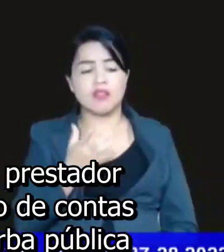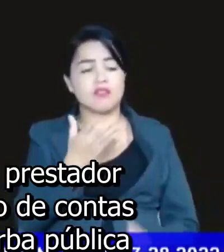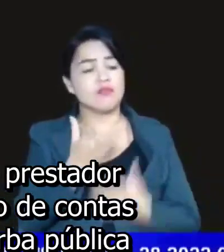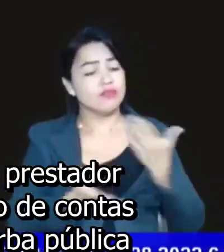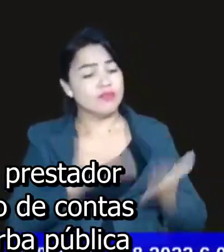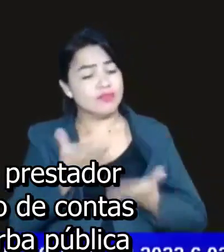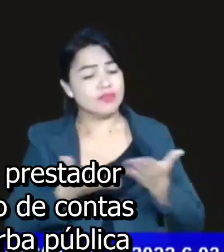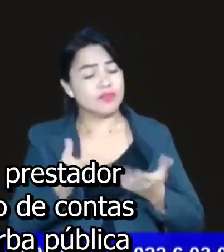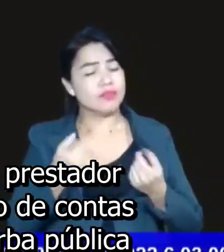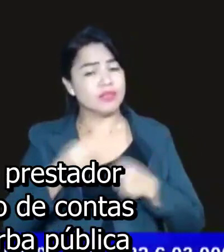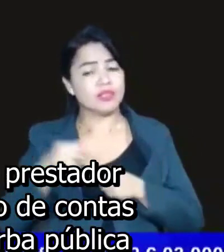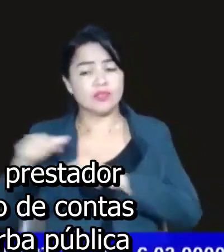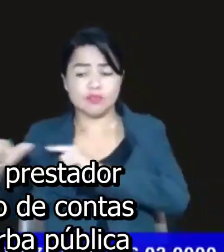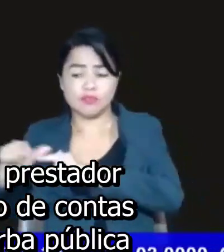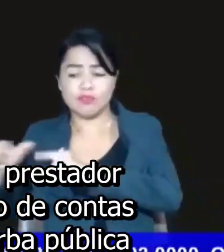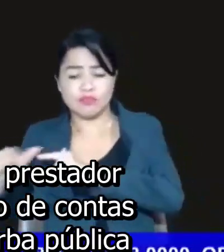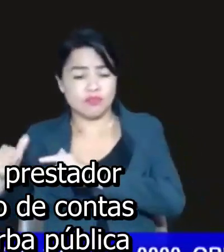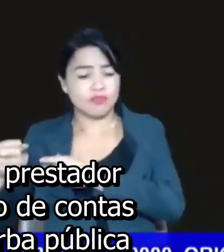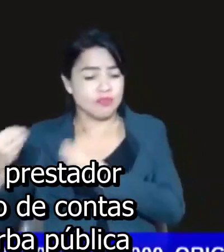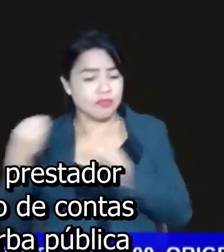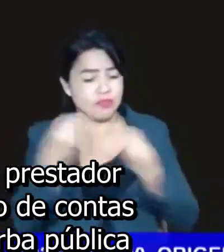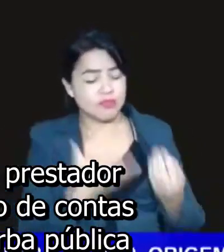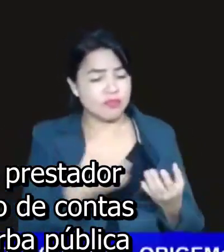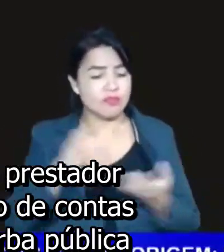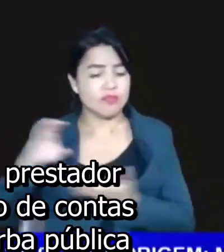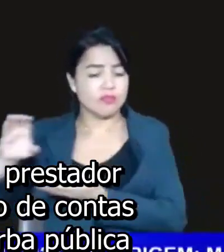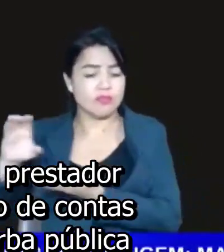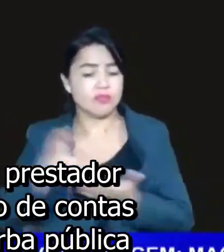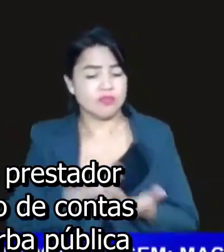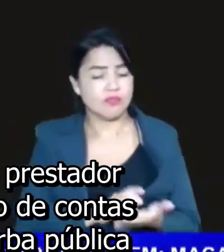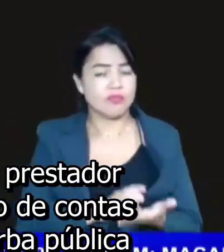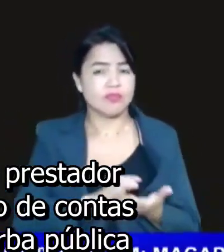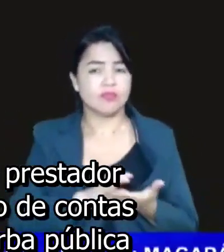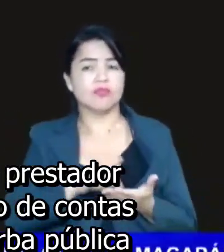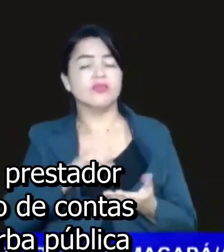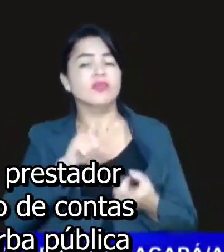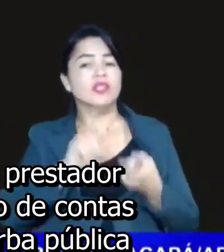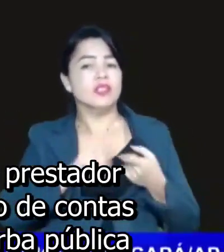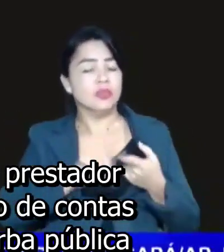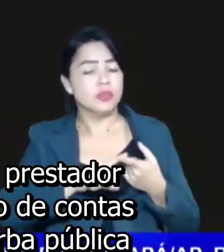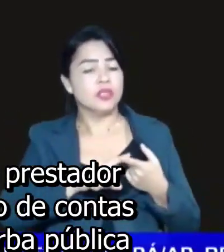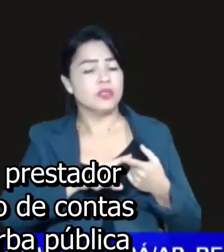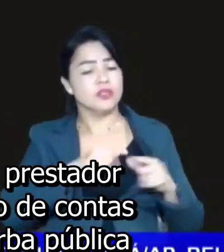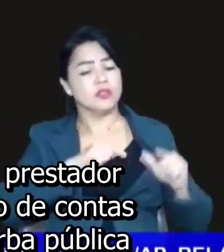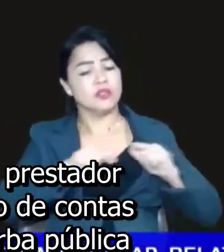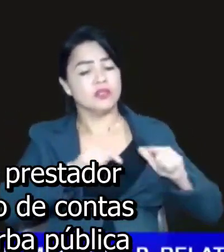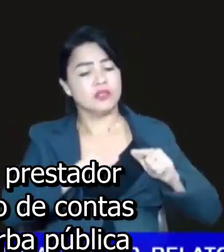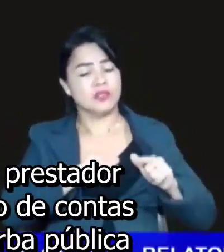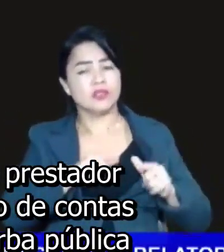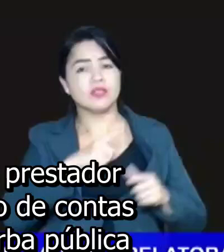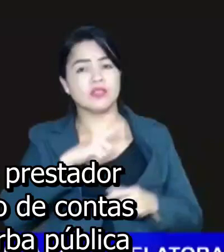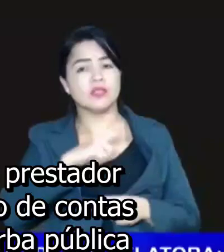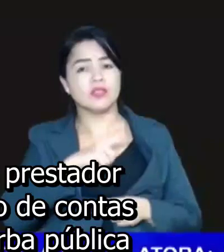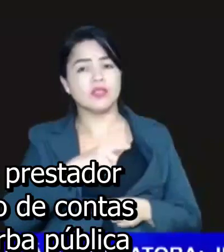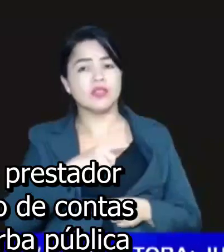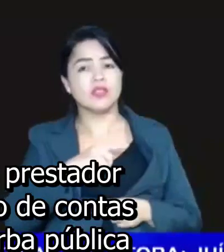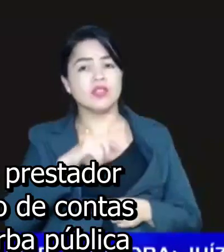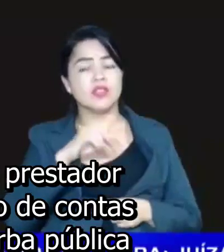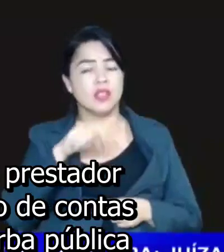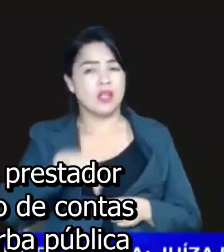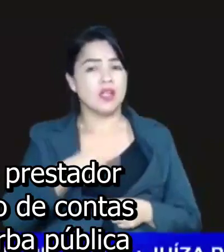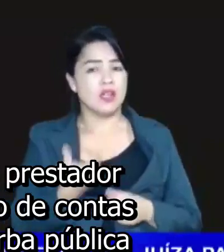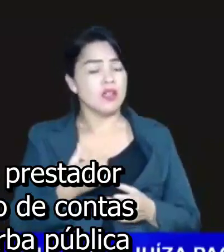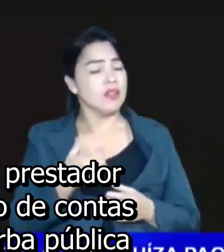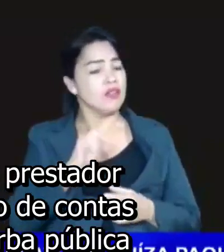atendida tanto pelo prestador de contas quanto pelo prestador do serviço, e é ônus do